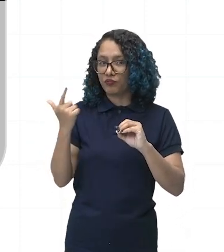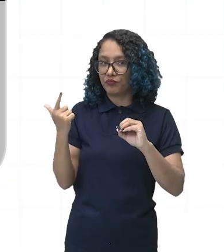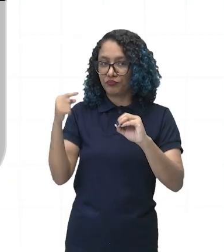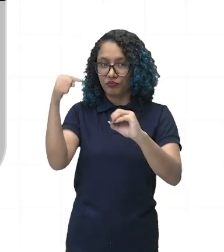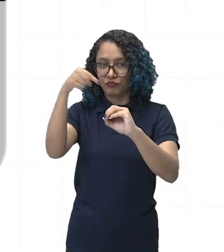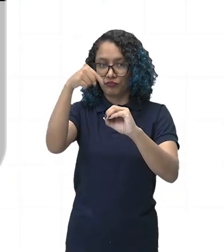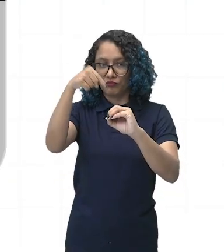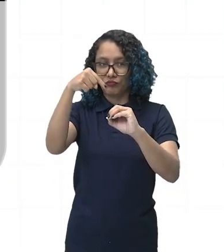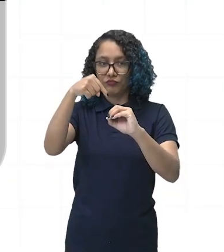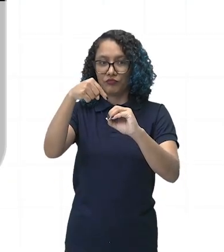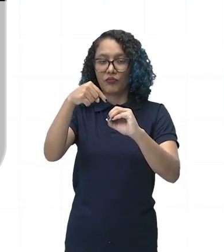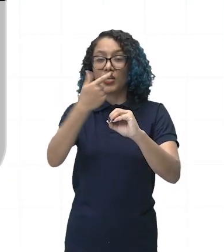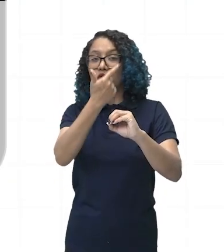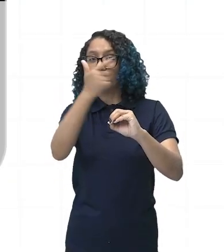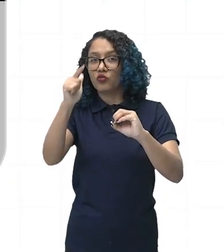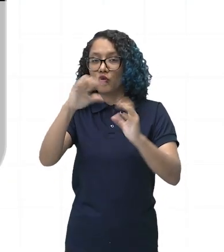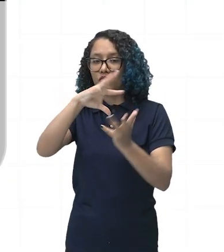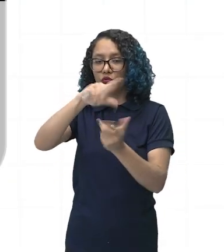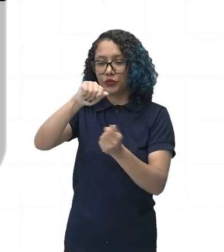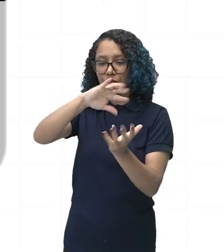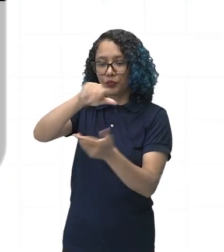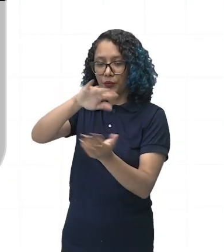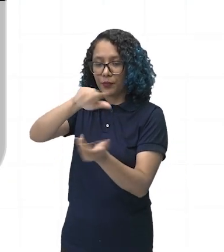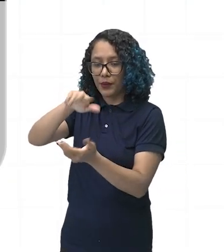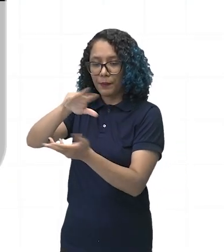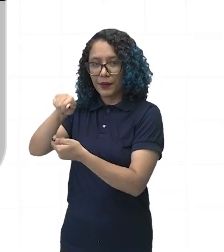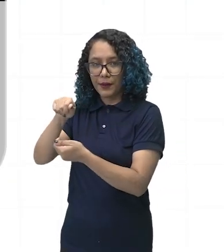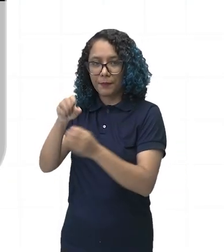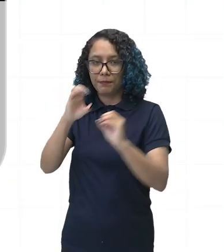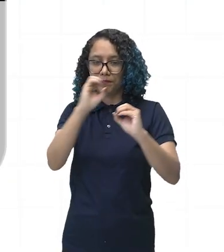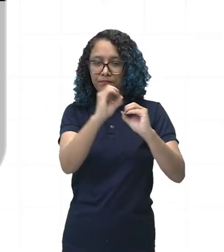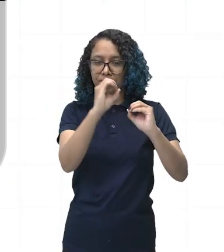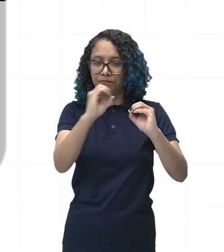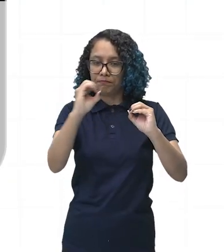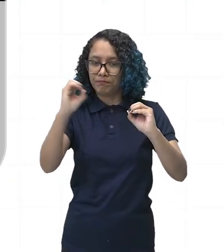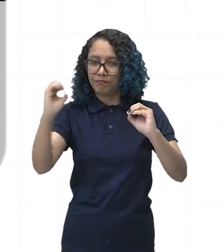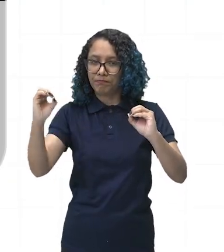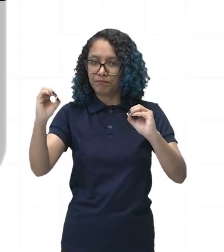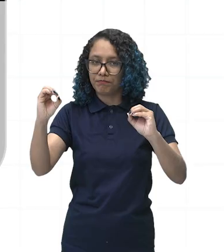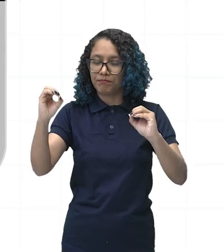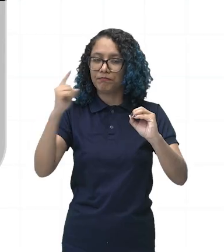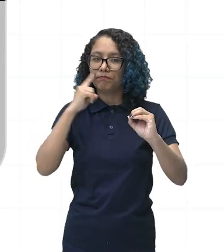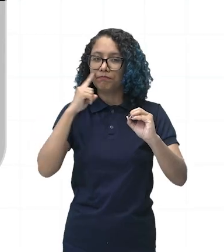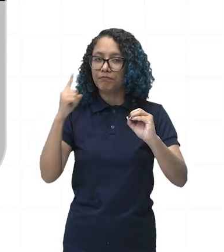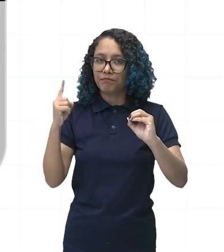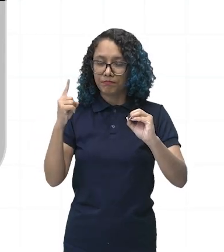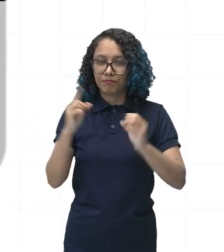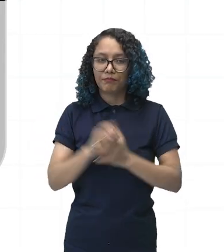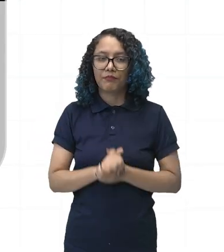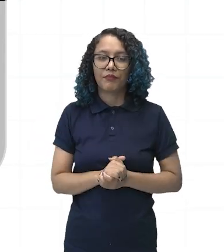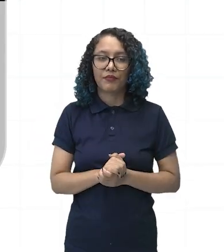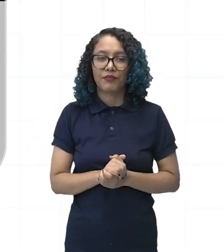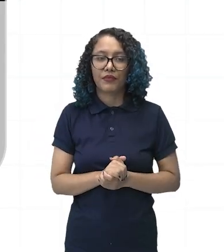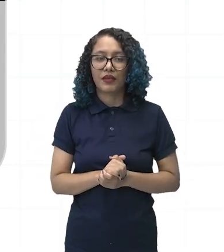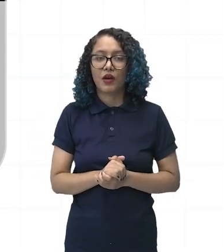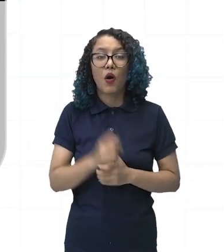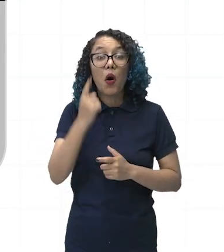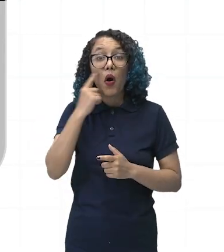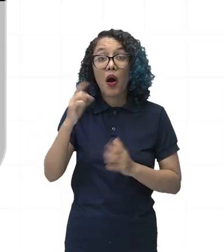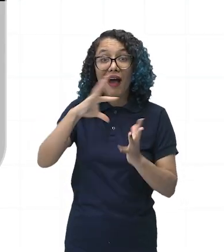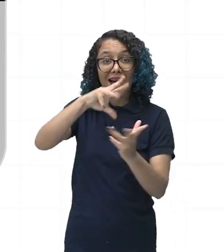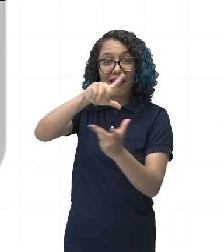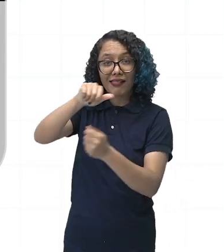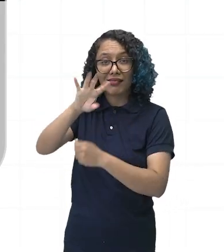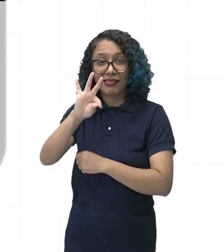bem como os planetas que compõem o nosso sistema solar e justamente essa localização da Terra. Vocês estão